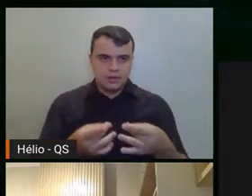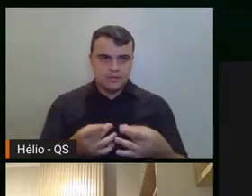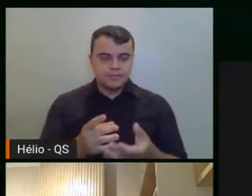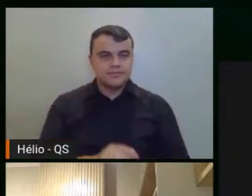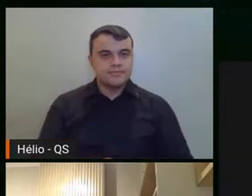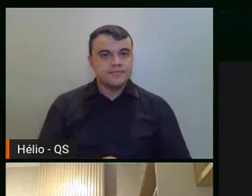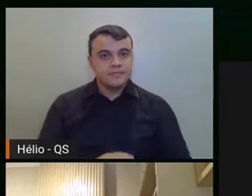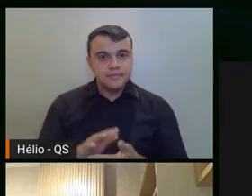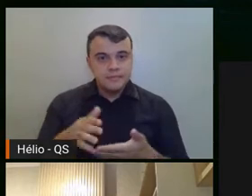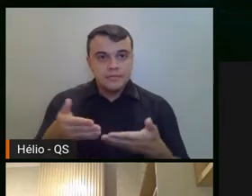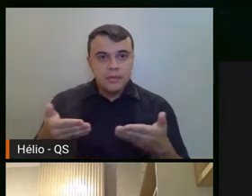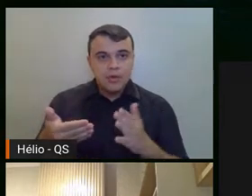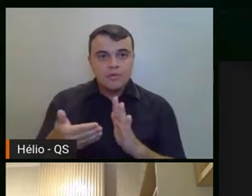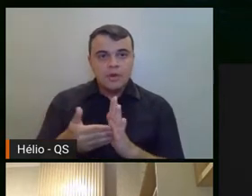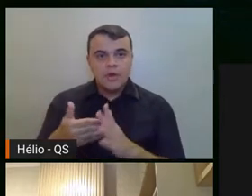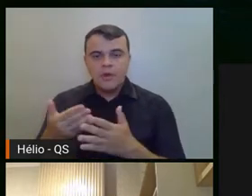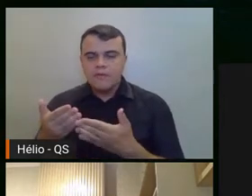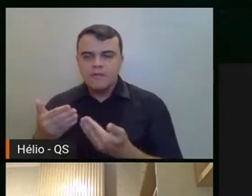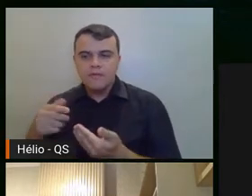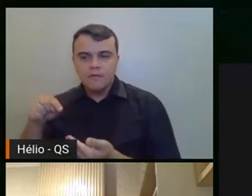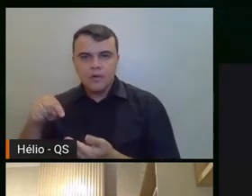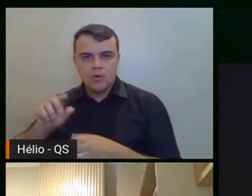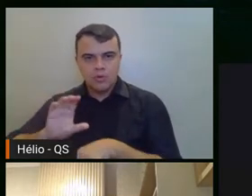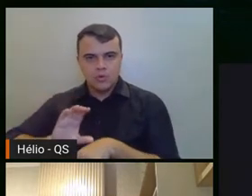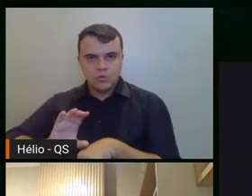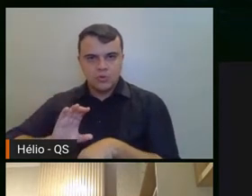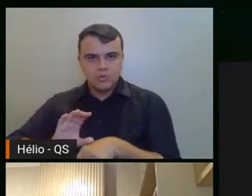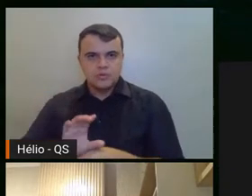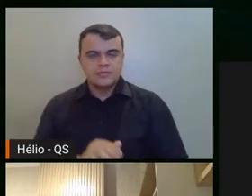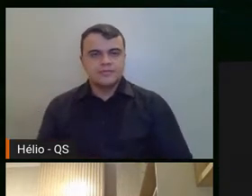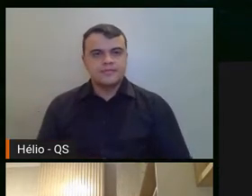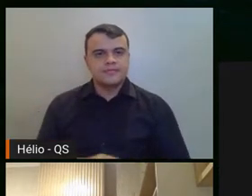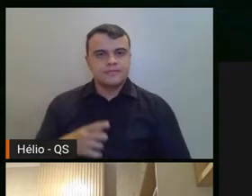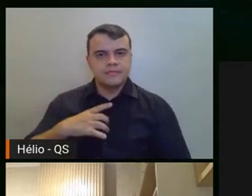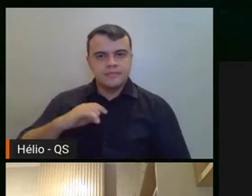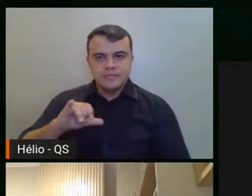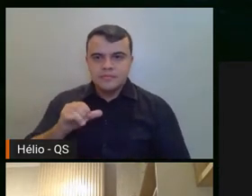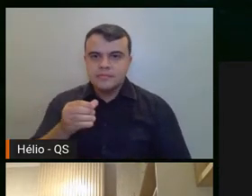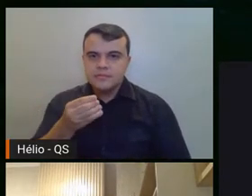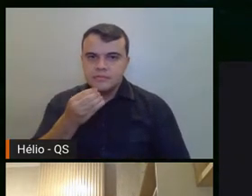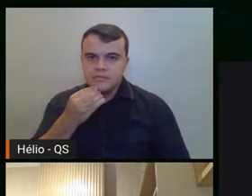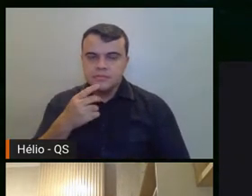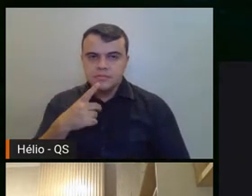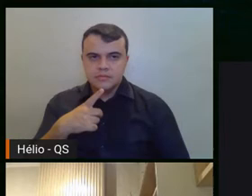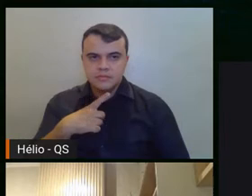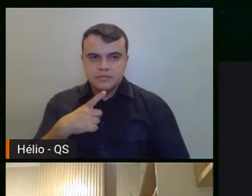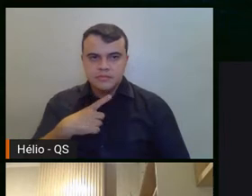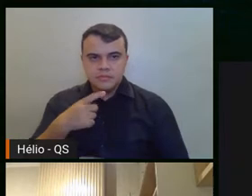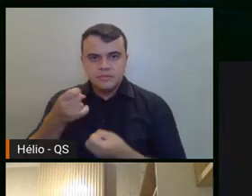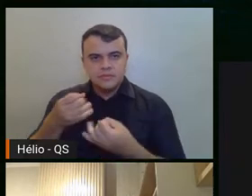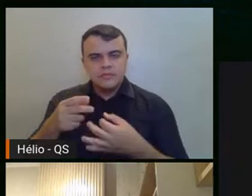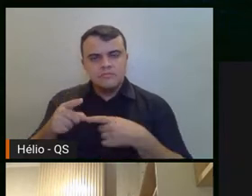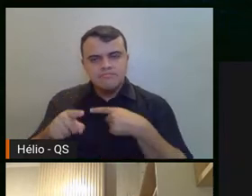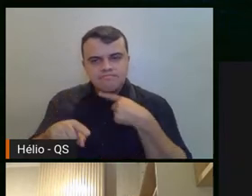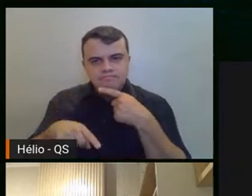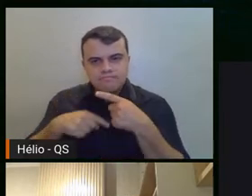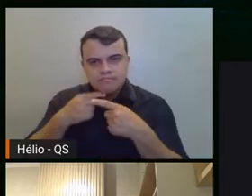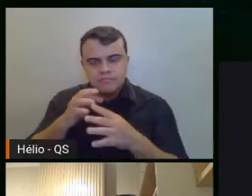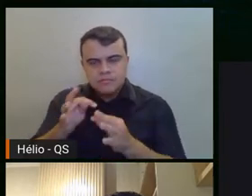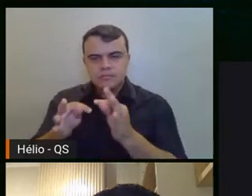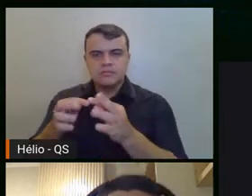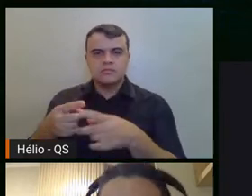E aí galera no fórum do bootcamp aqui ó vocês têm a oportunidade de tirar as dúvidas técnicas